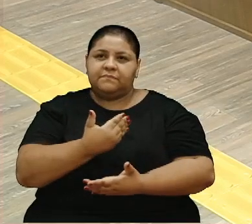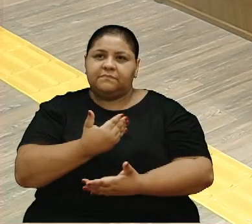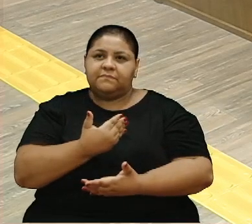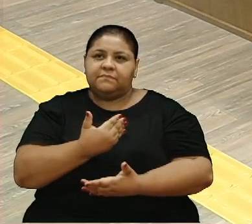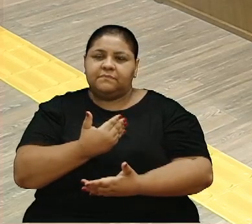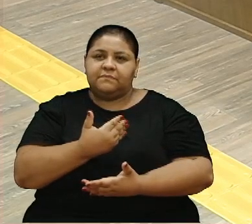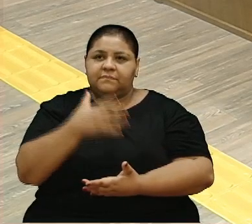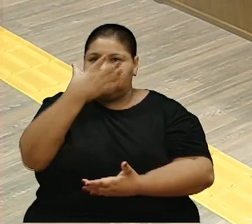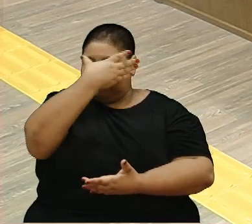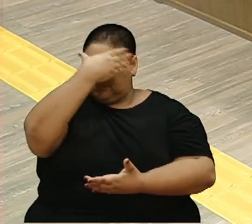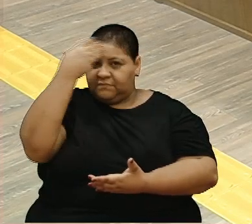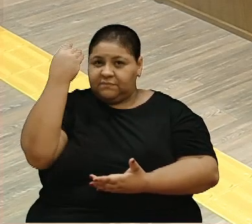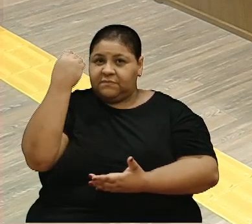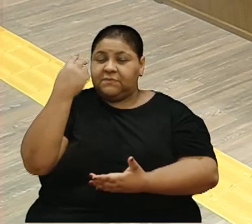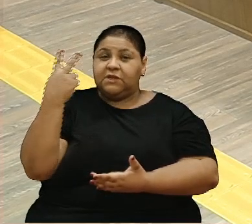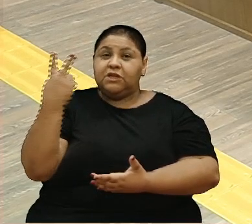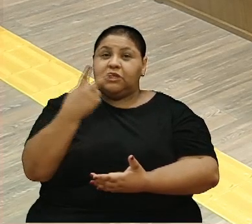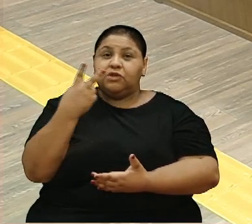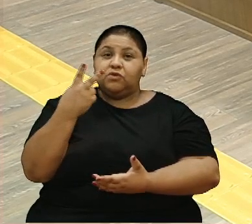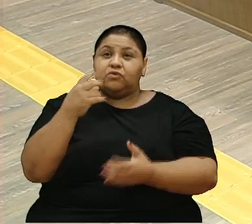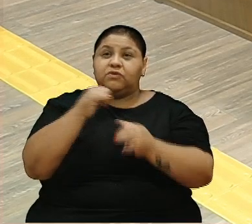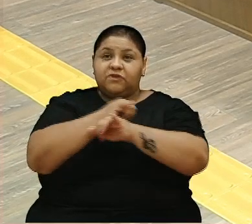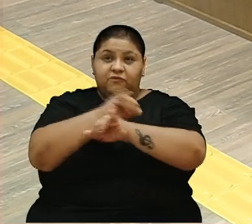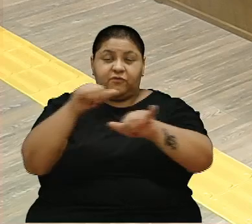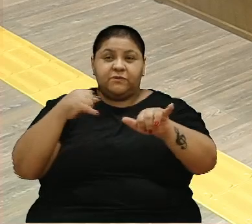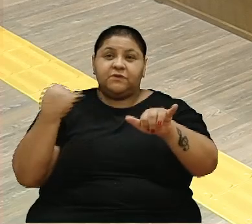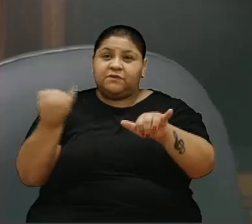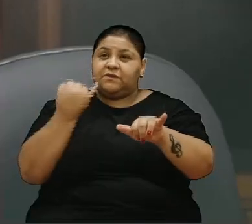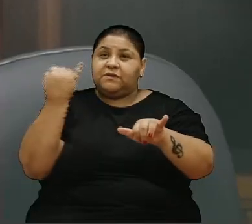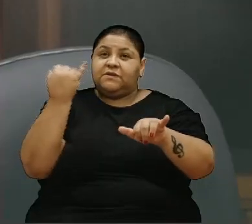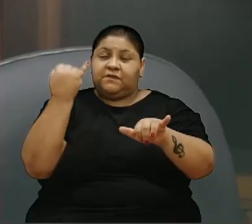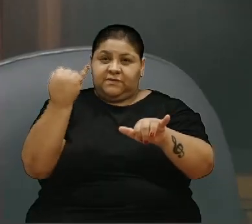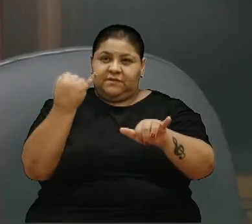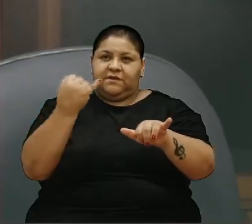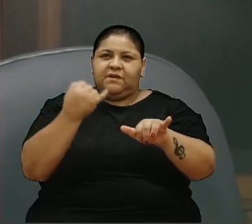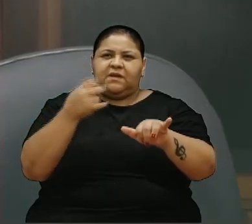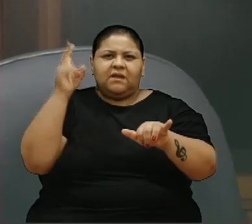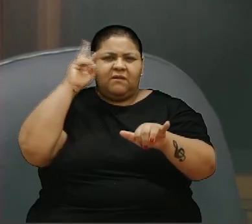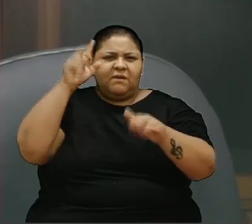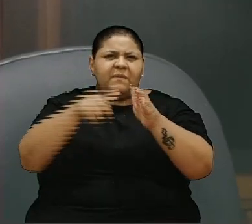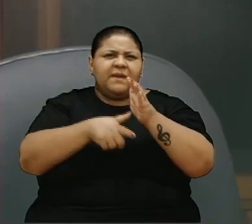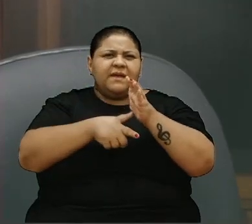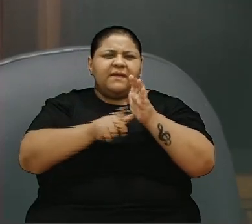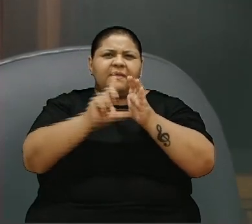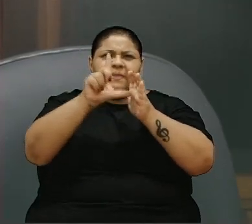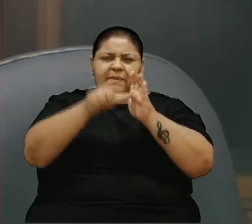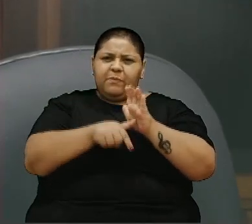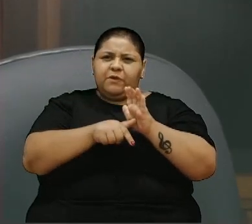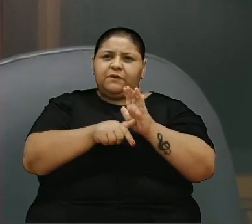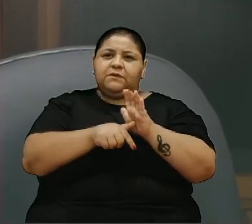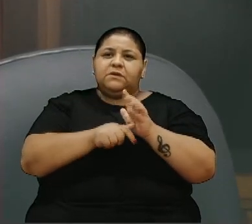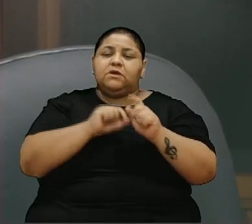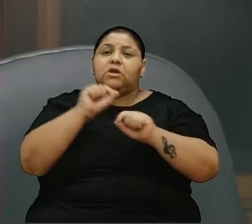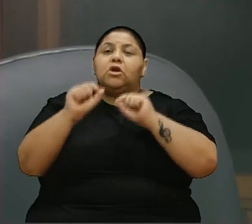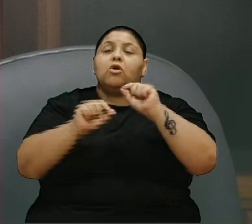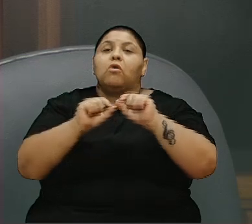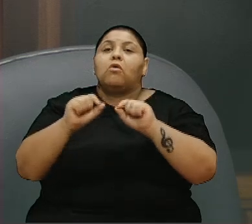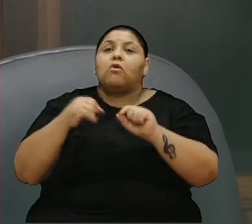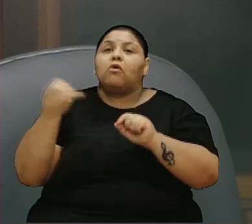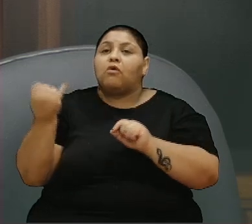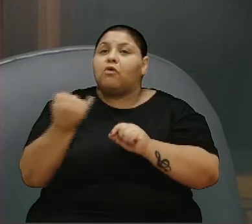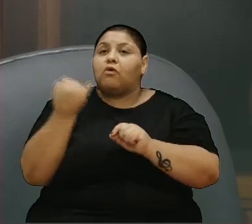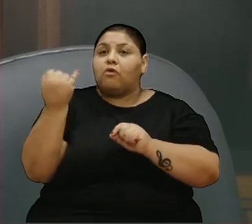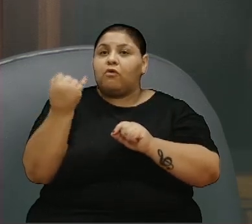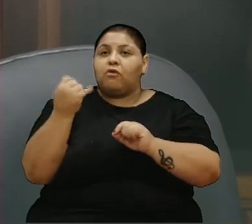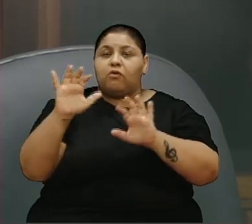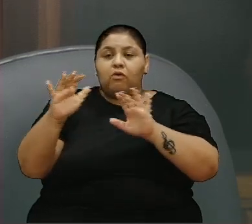porque eu esqueci de dois elementos fundamentais que na fala do vereador Eloy eu acabei me lembrando, né? Primeiro, de dizer como é importante ter o